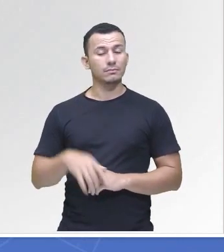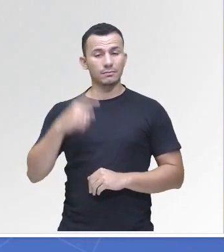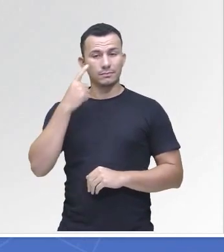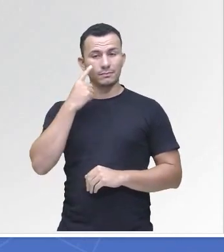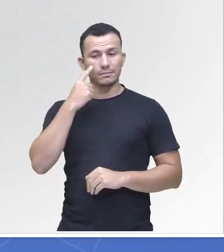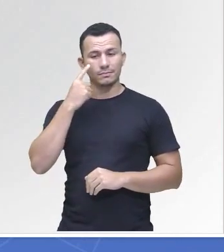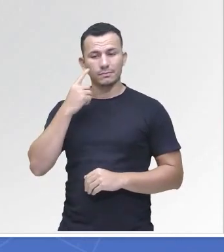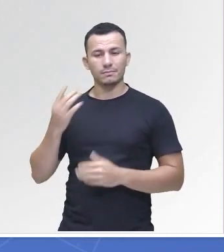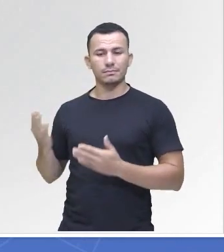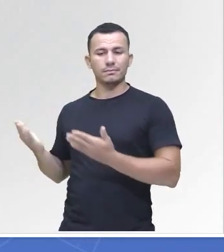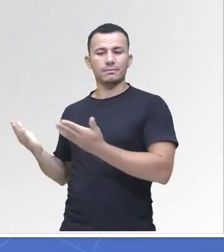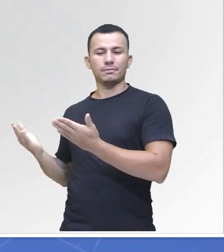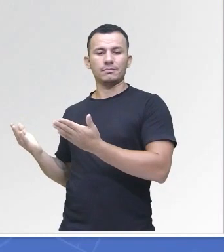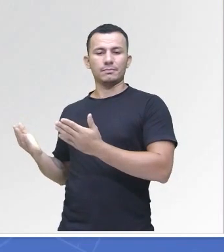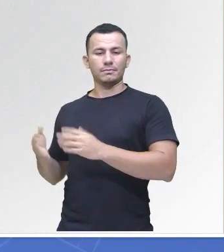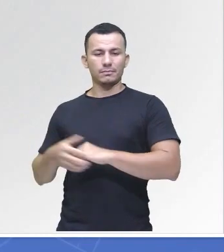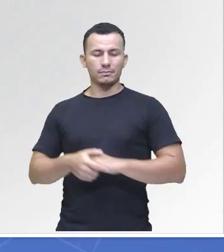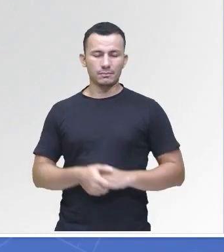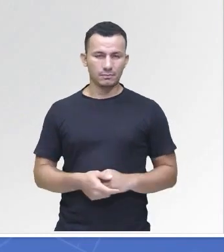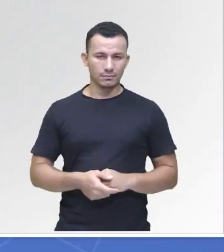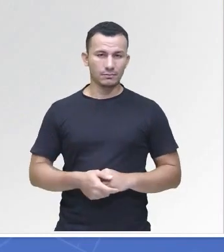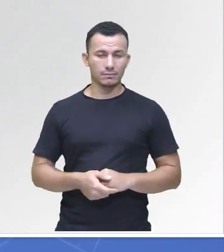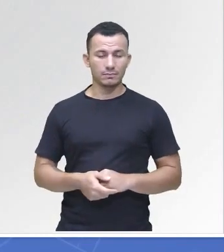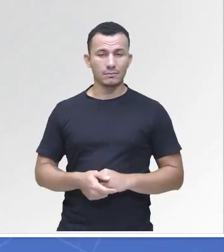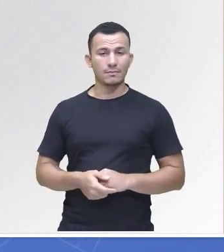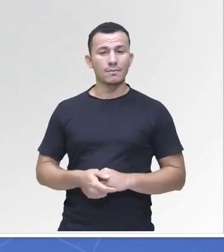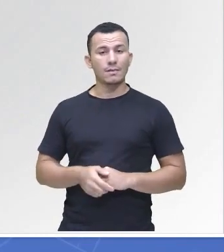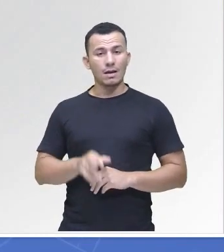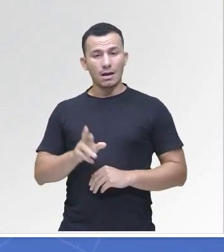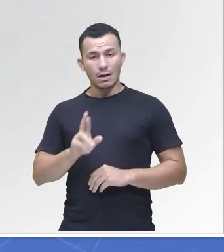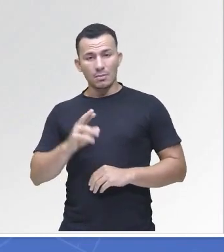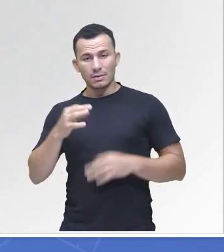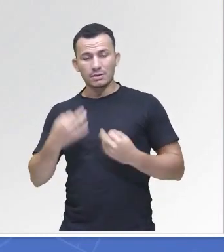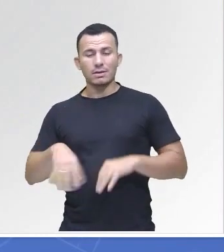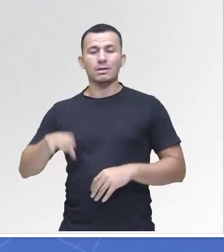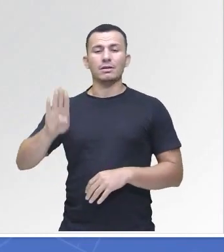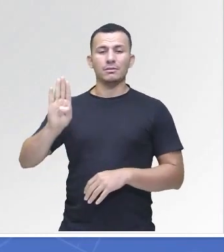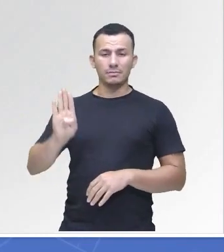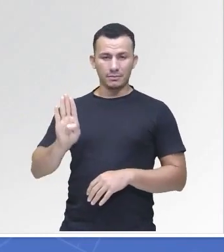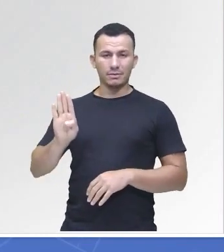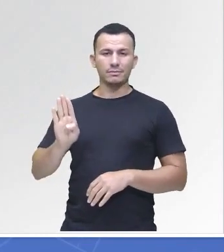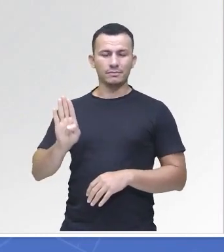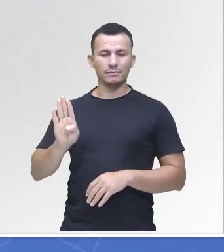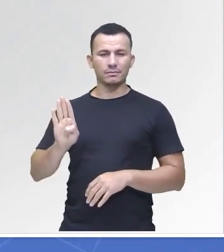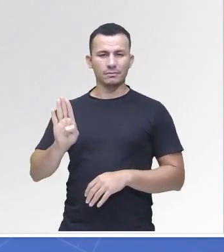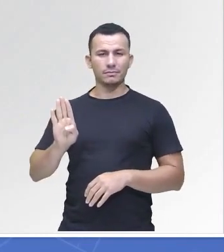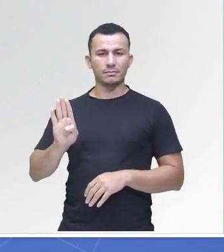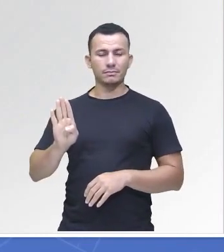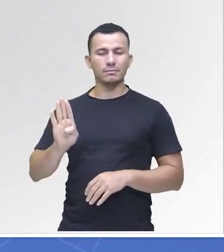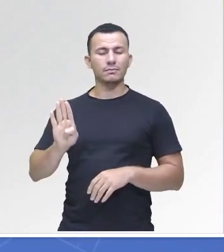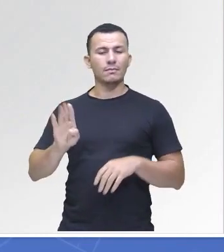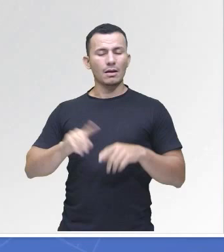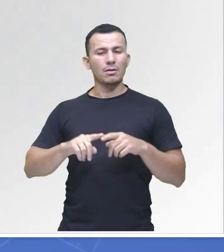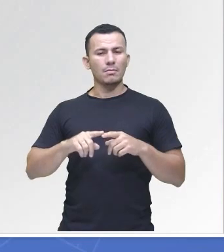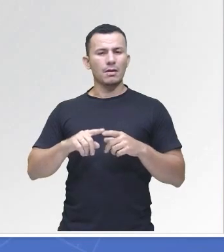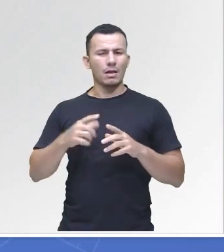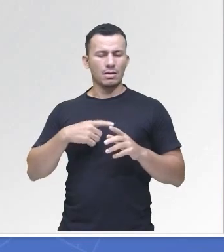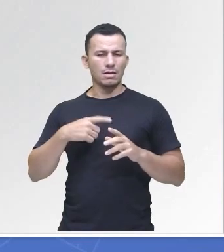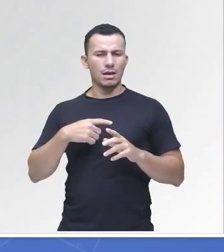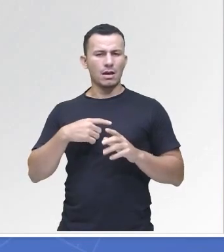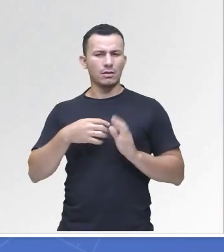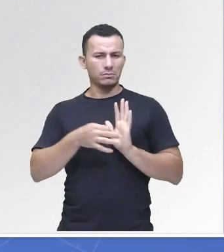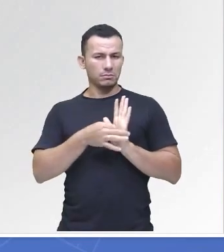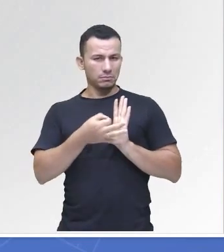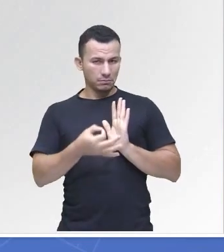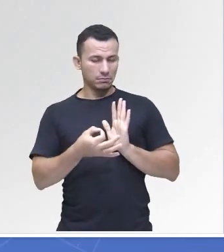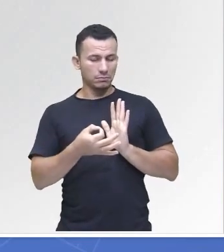Então, nós temos aí como alternativa correta a letra B. E eu até trouxe aqui uma observação que esta questão